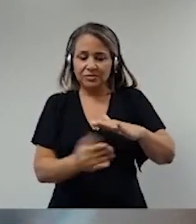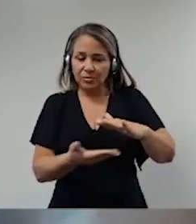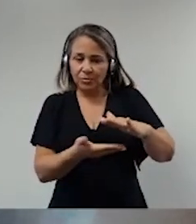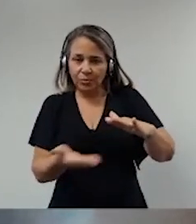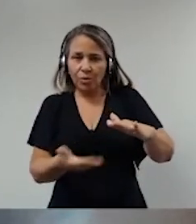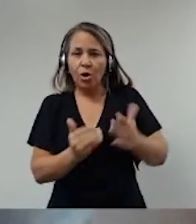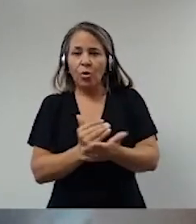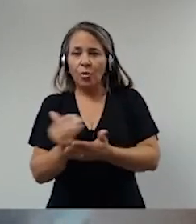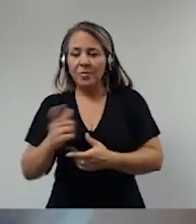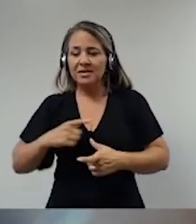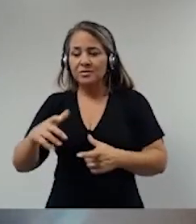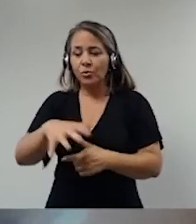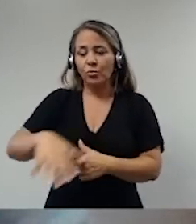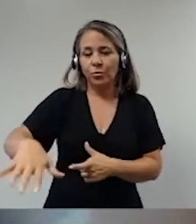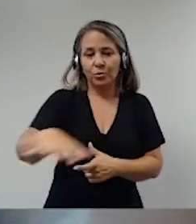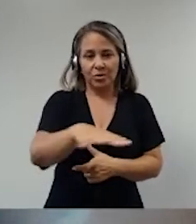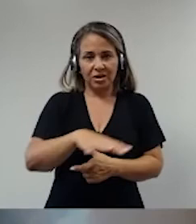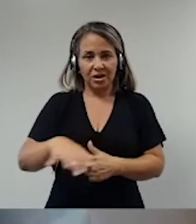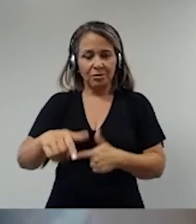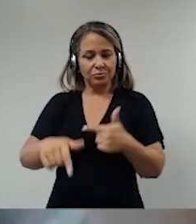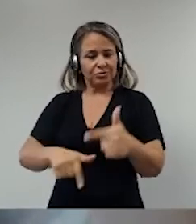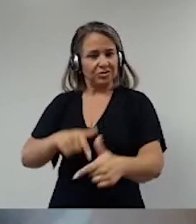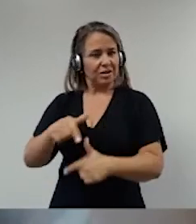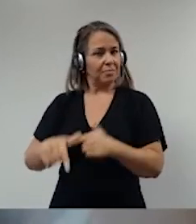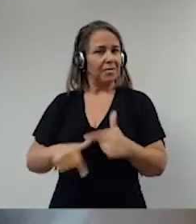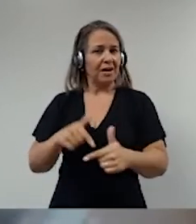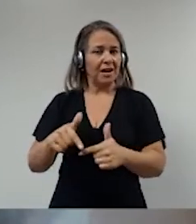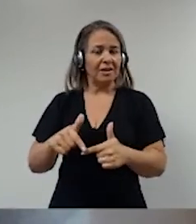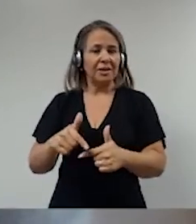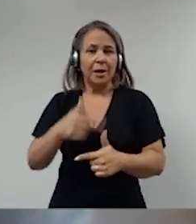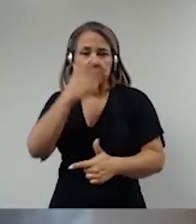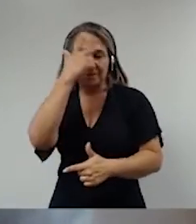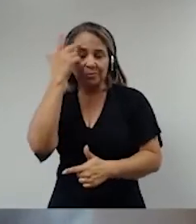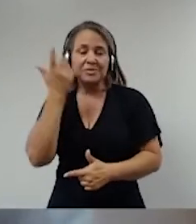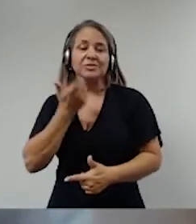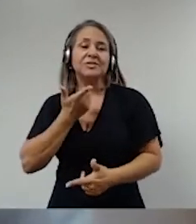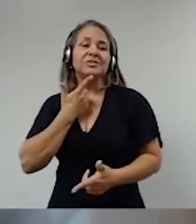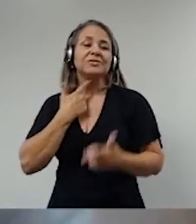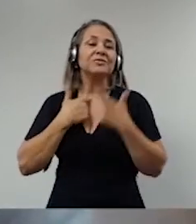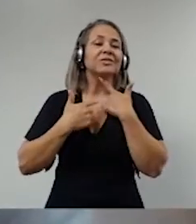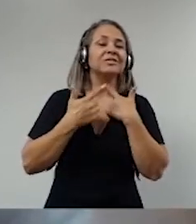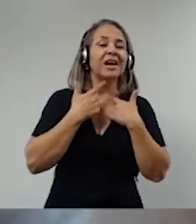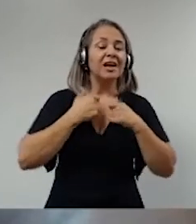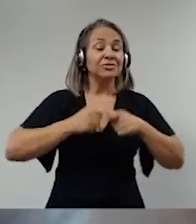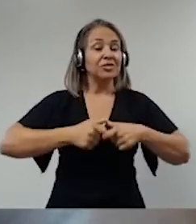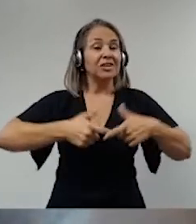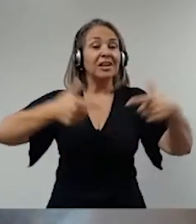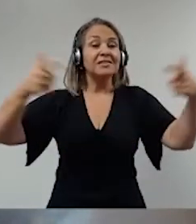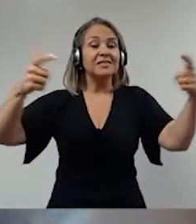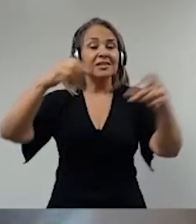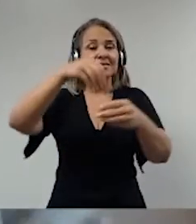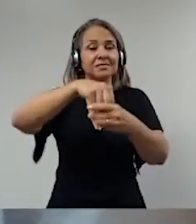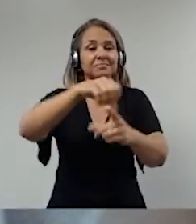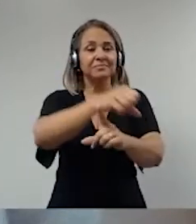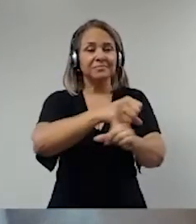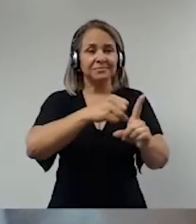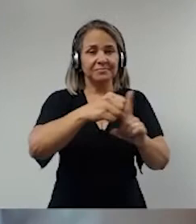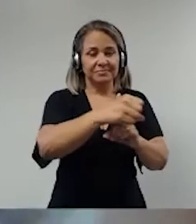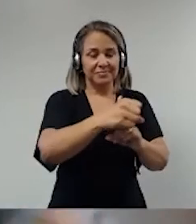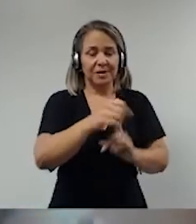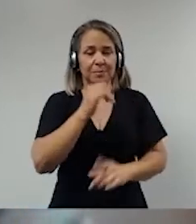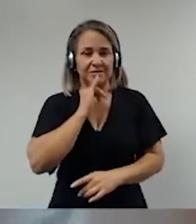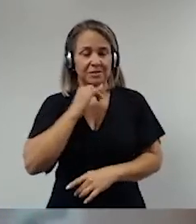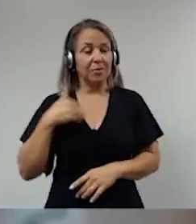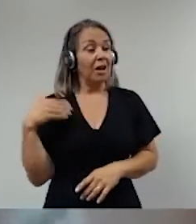um local de emprego desejado por pessoas que querem ascender socialmente. Não é? Eu vou para a